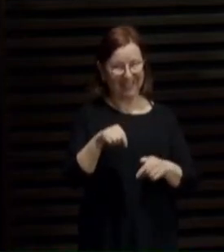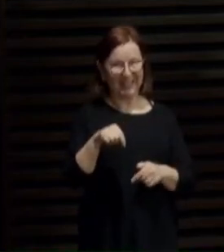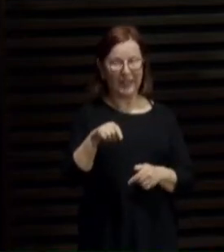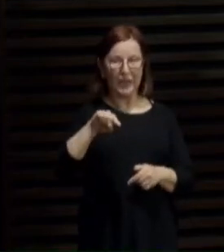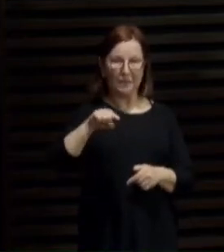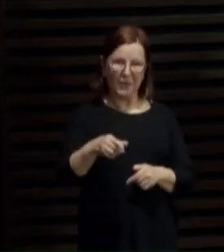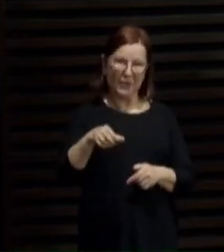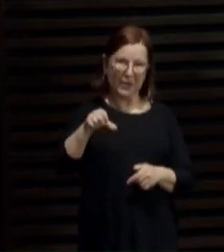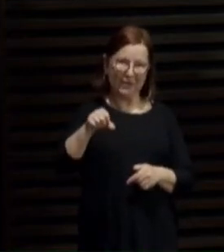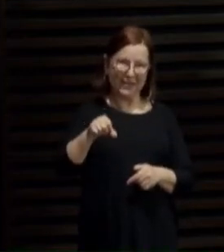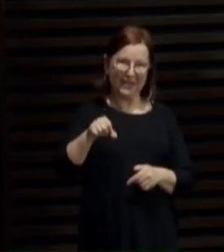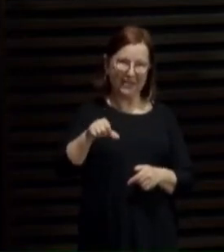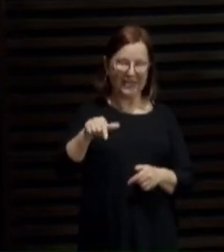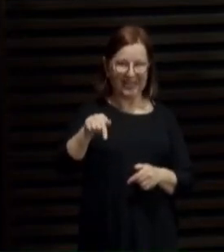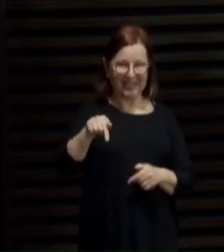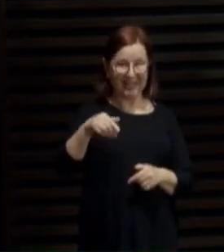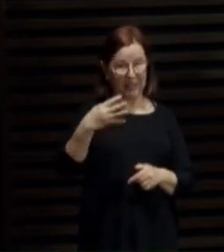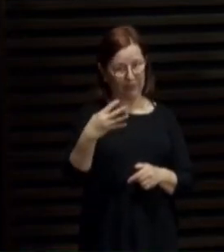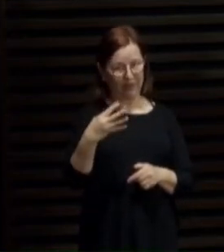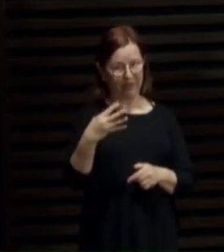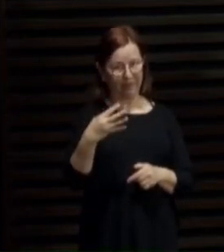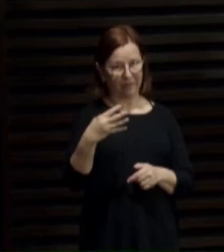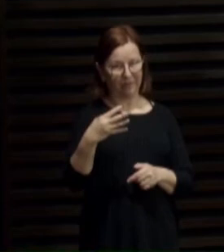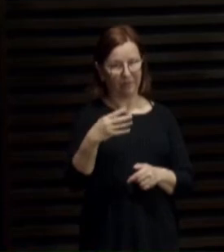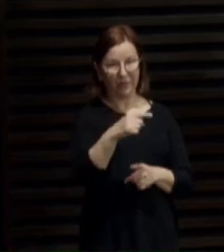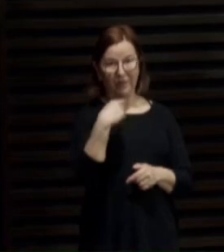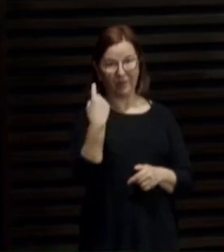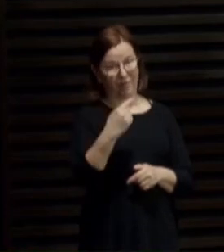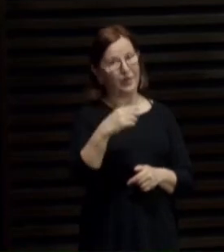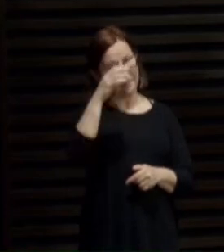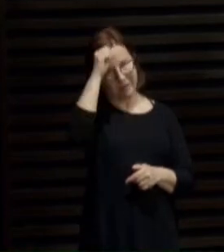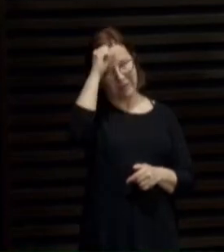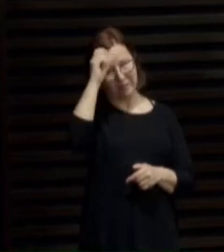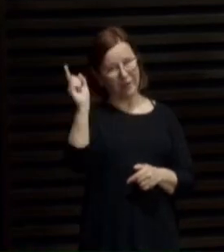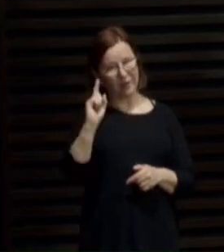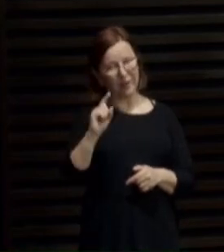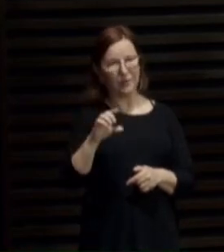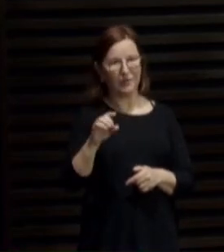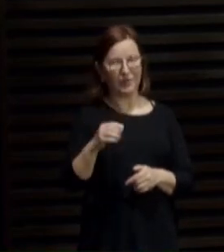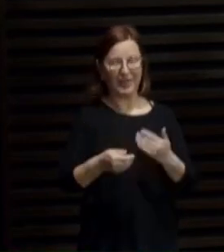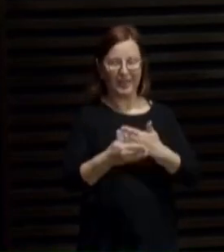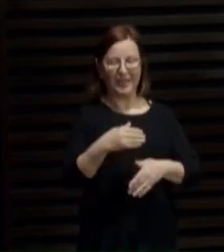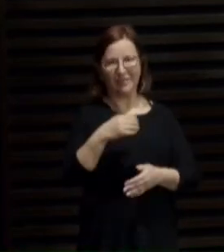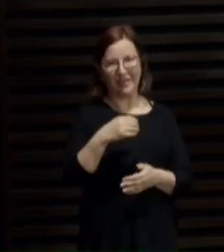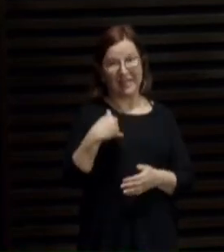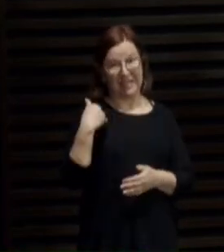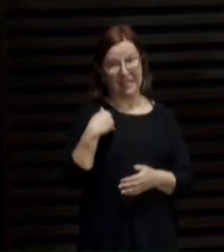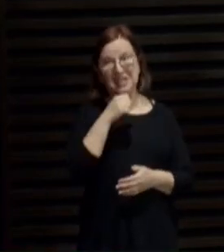A gente aprende, não é só a velhice que ensina, é o trato, né?